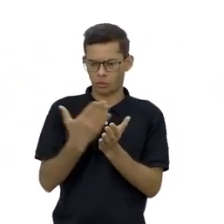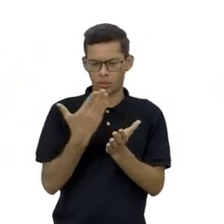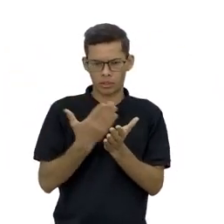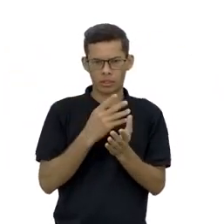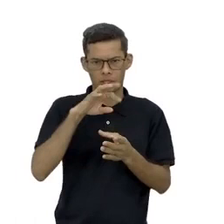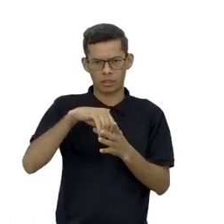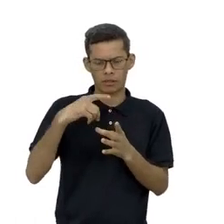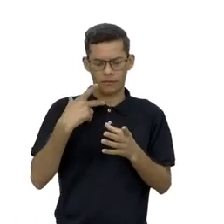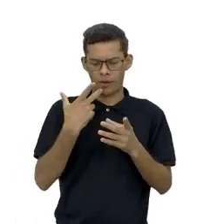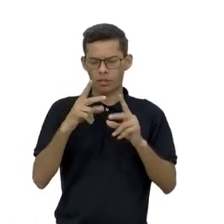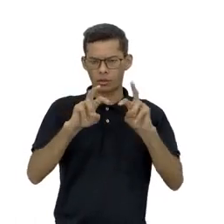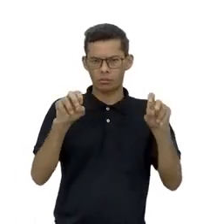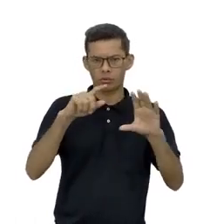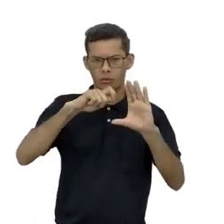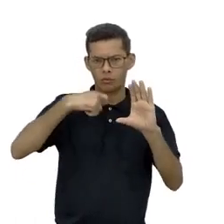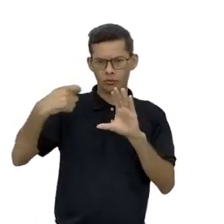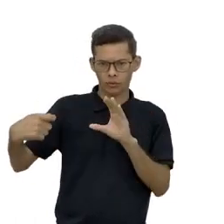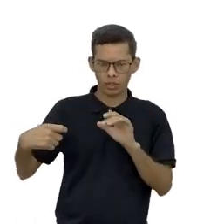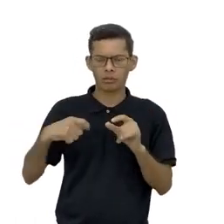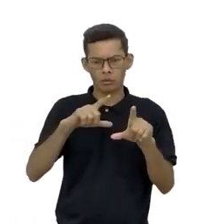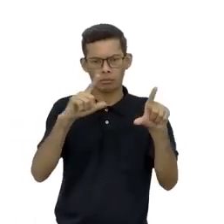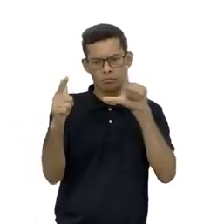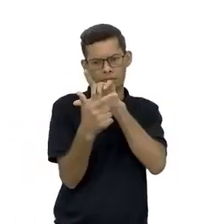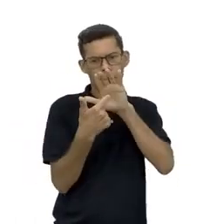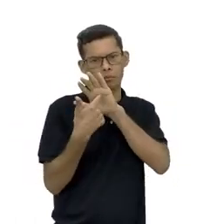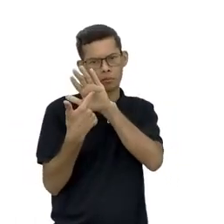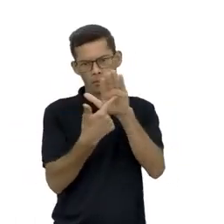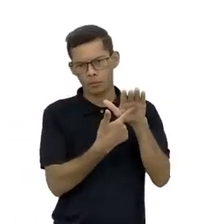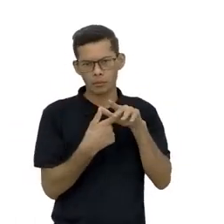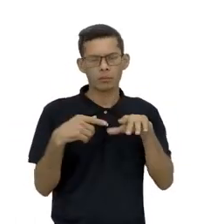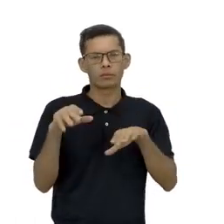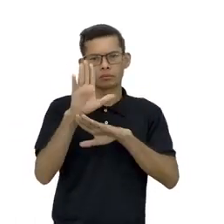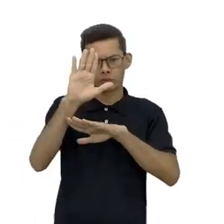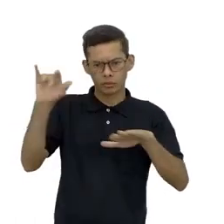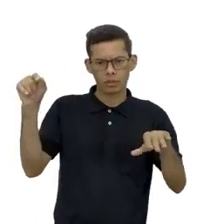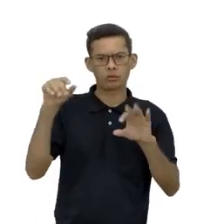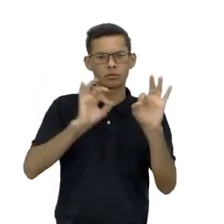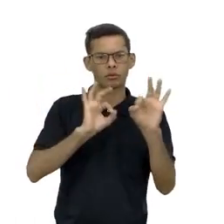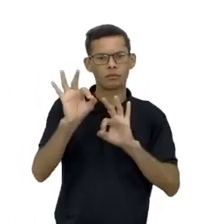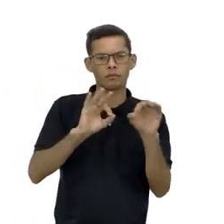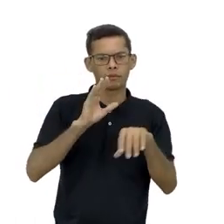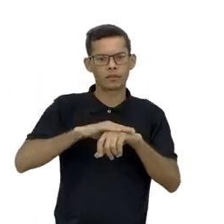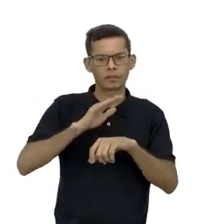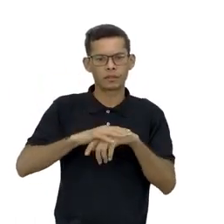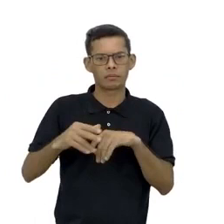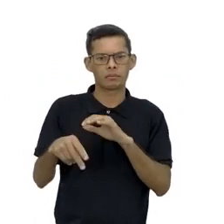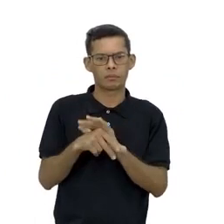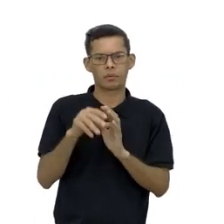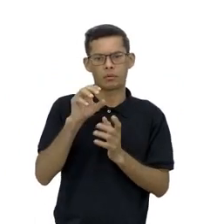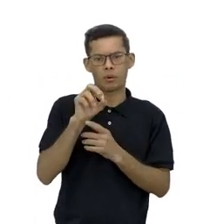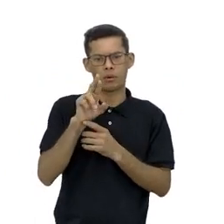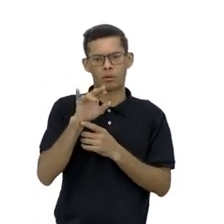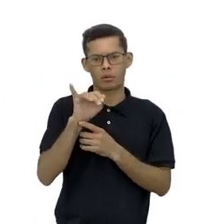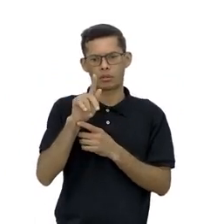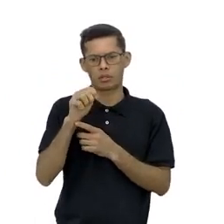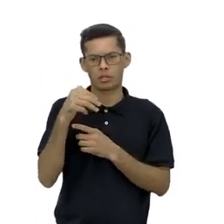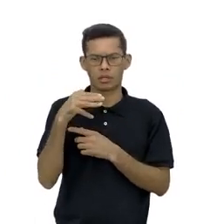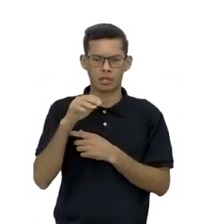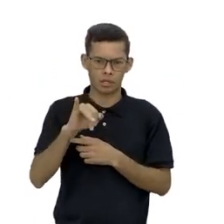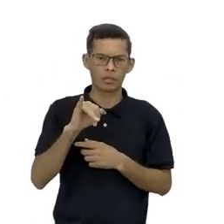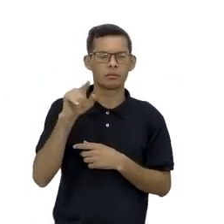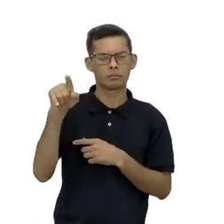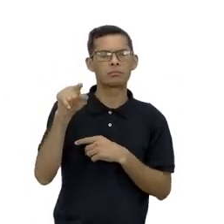se apropriarem do modo de fazer o origami da flor com haste. Também é necessário providenciar